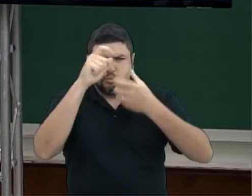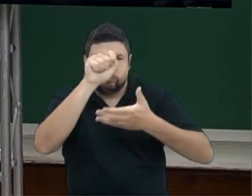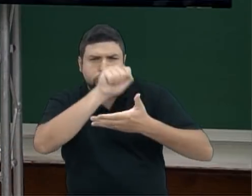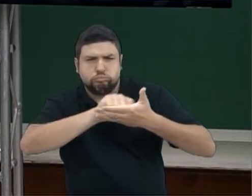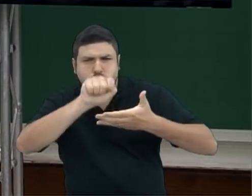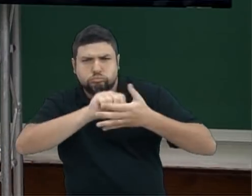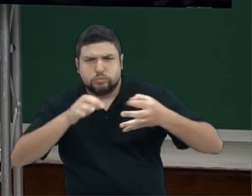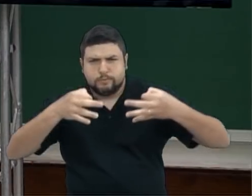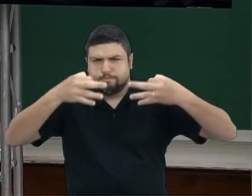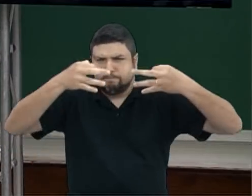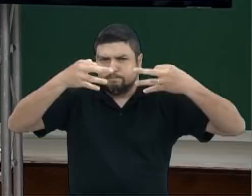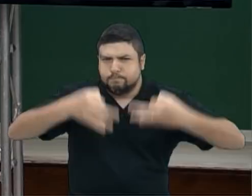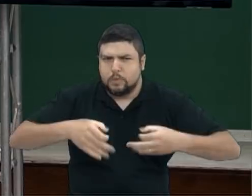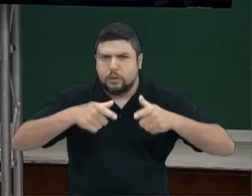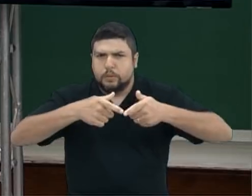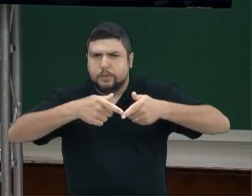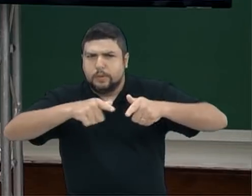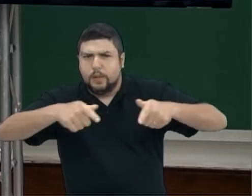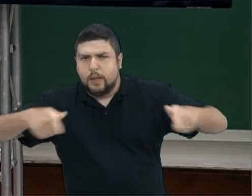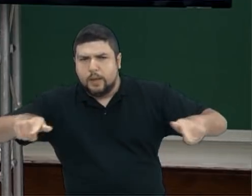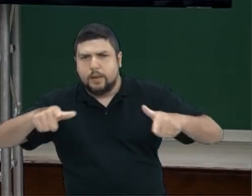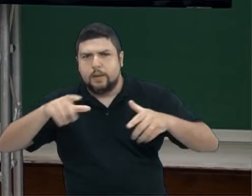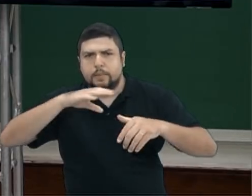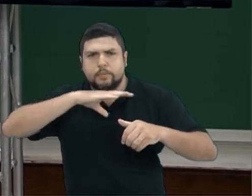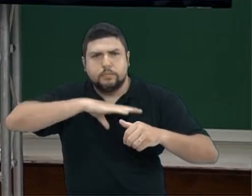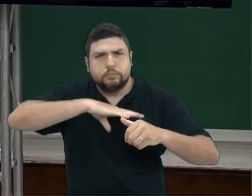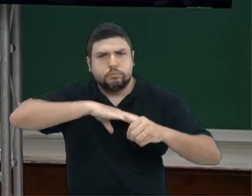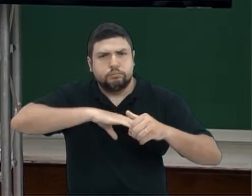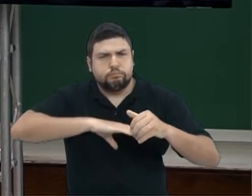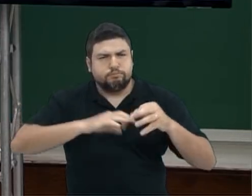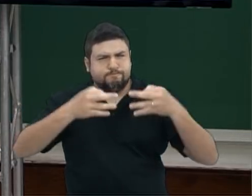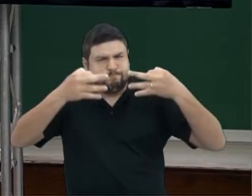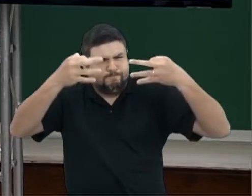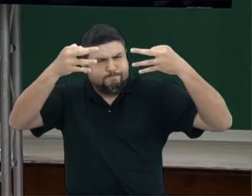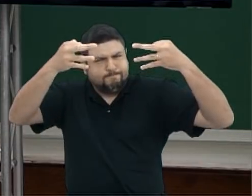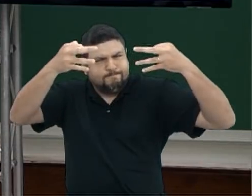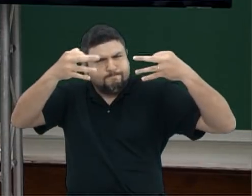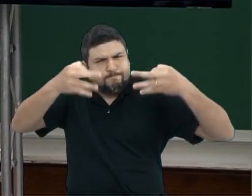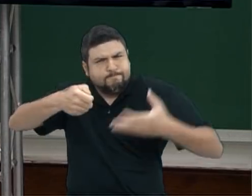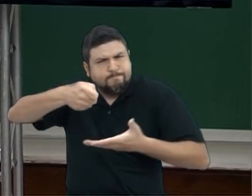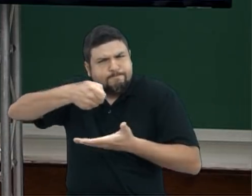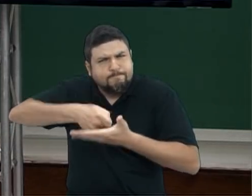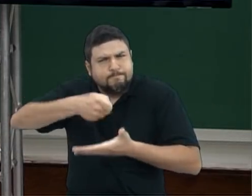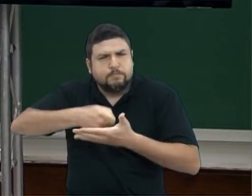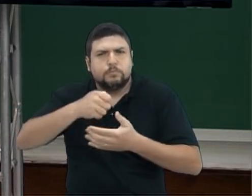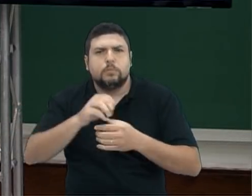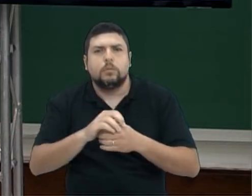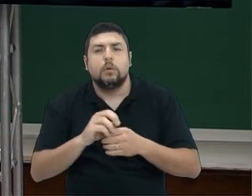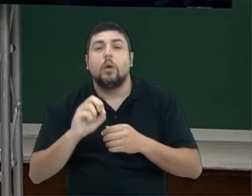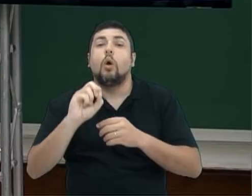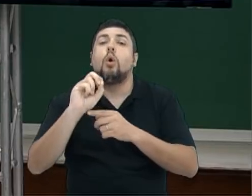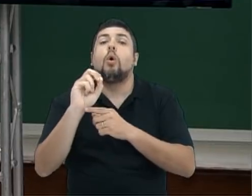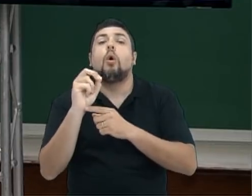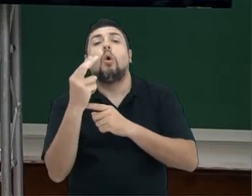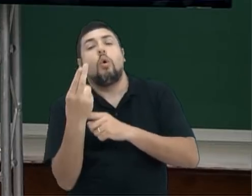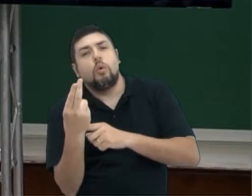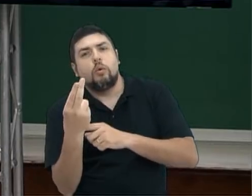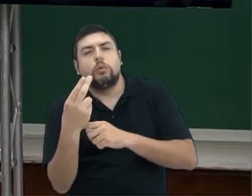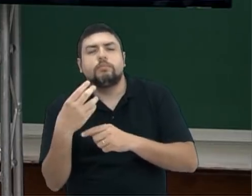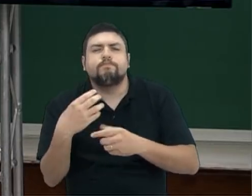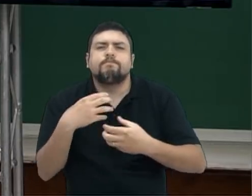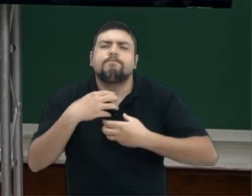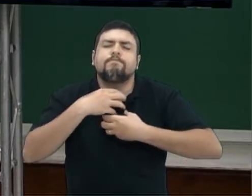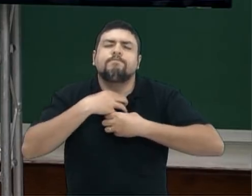regras gramaticais e empregar certinho essas regras, né? Ou ele é uma linguagem